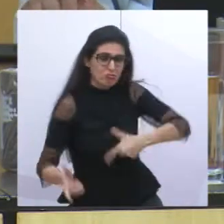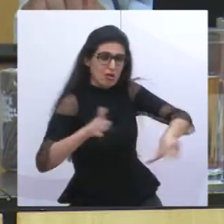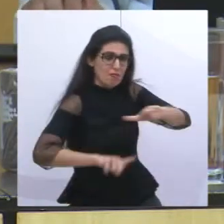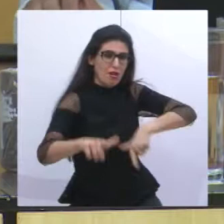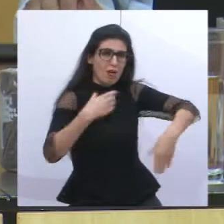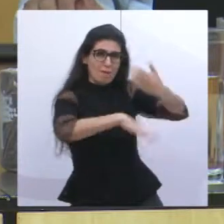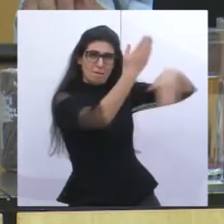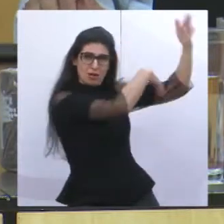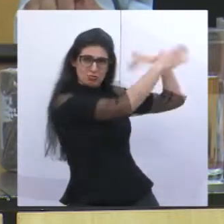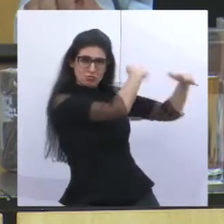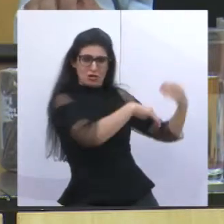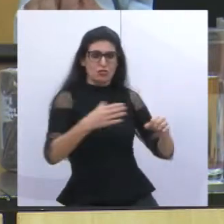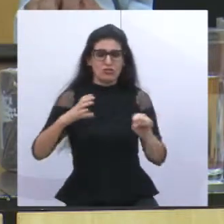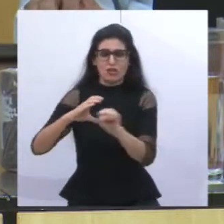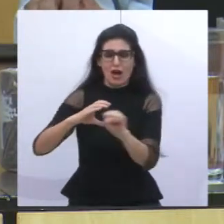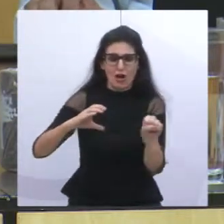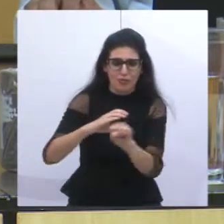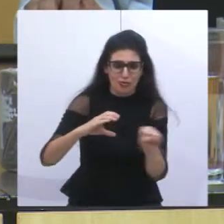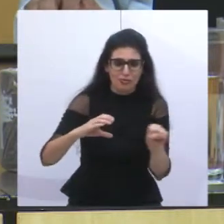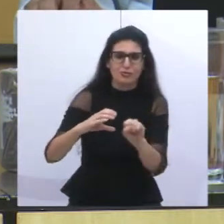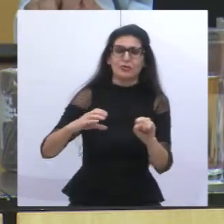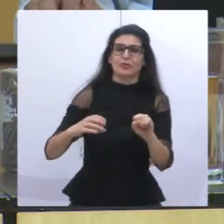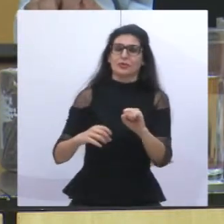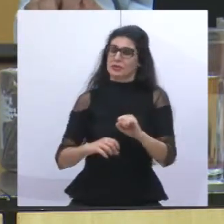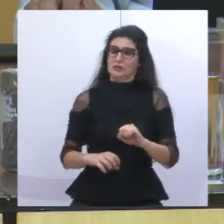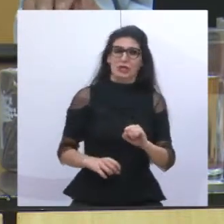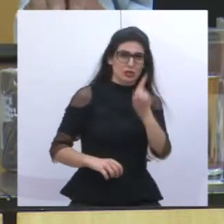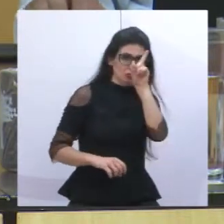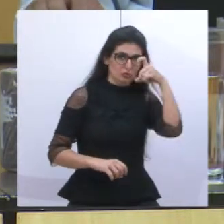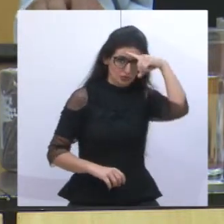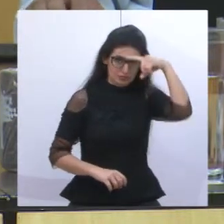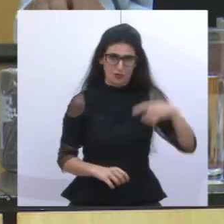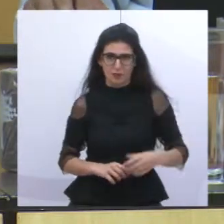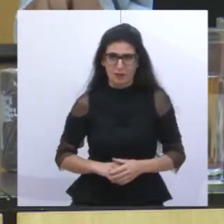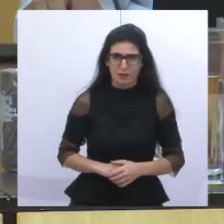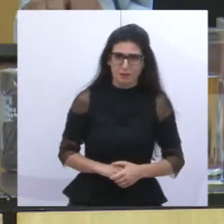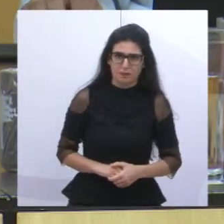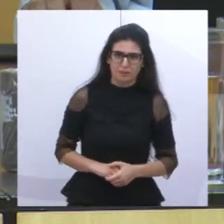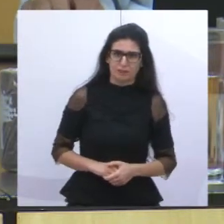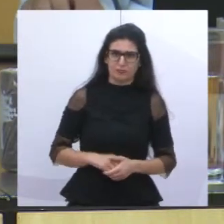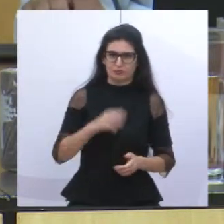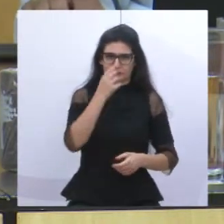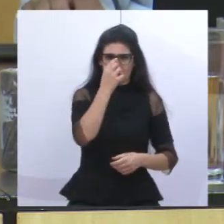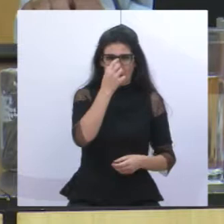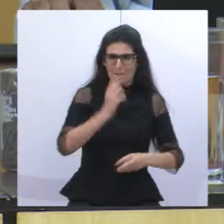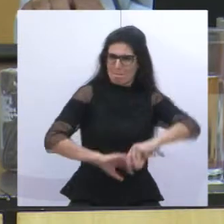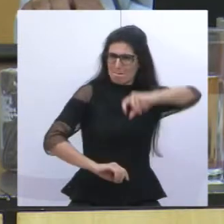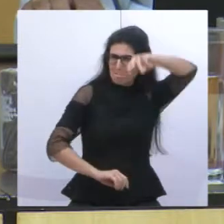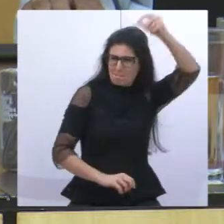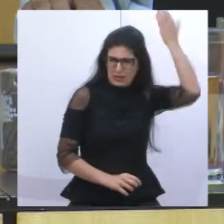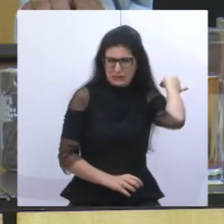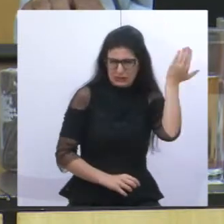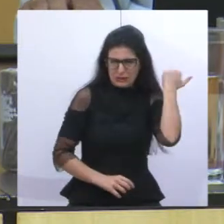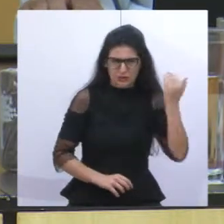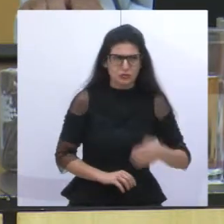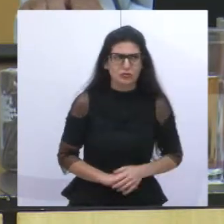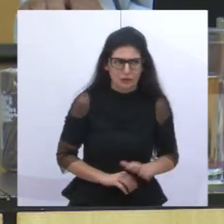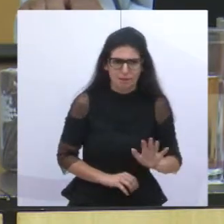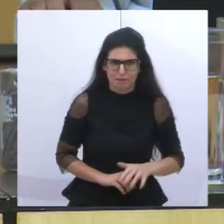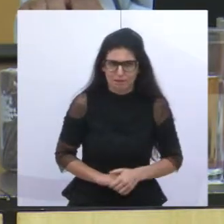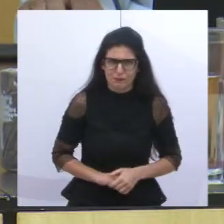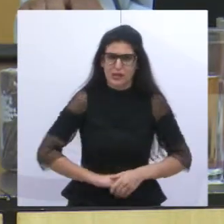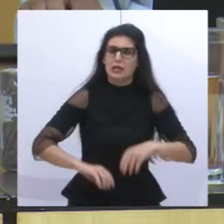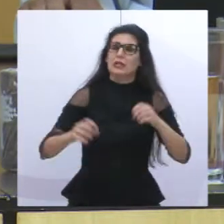Casa também, eu não tenho conhecimento do médico, não é que nem o doutor Rodrigo Salomão, nem o conhecimento da doutora Márcia. E assim, realmente